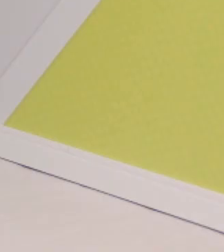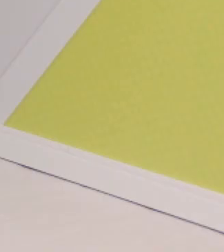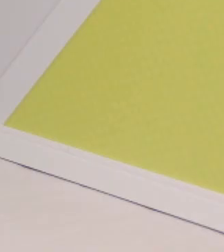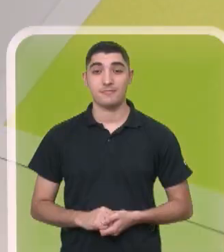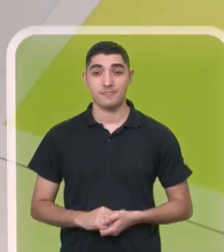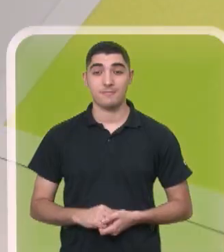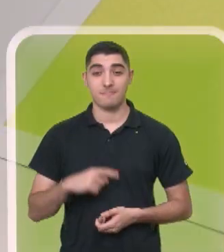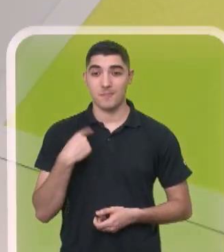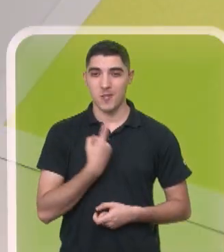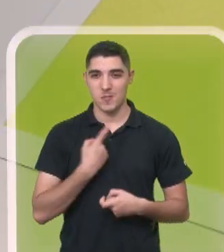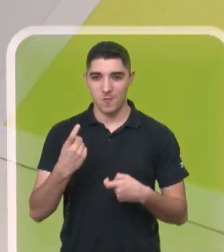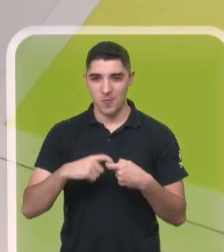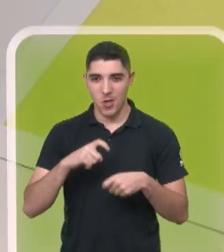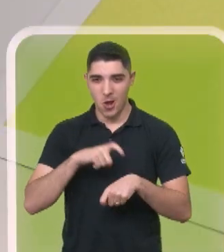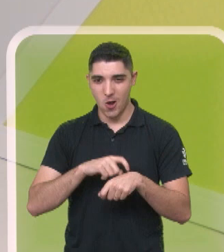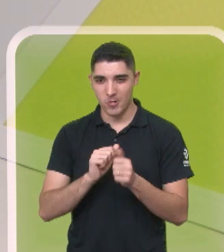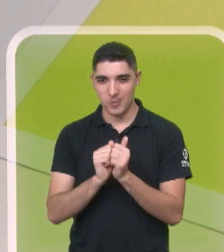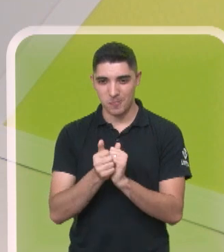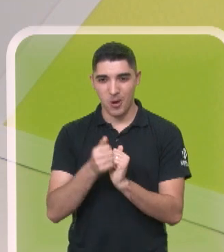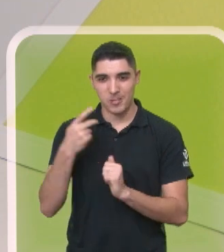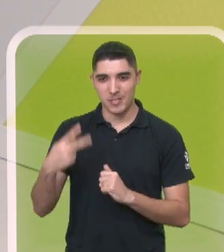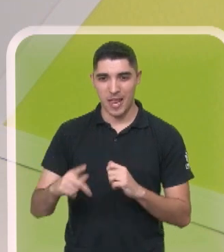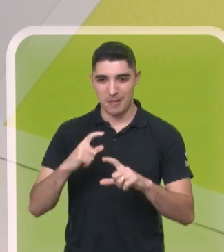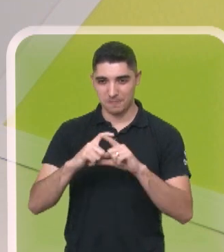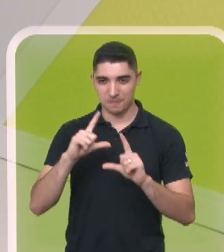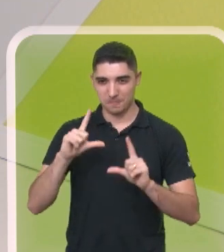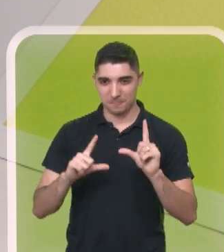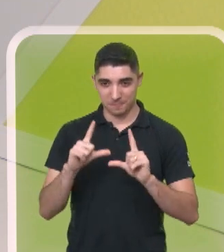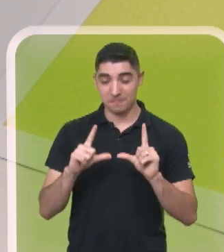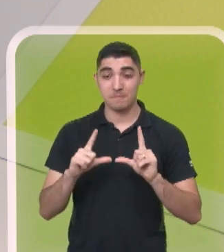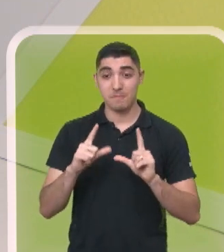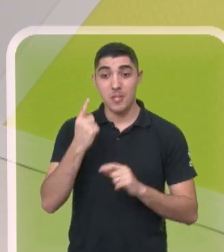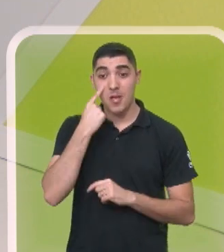Muito bem, estamos de volta com a Hora do Esporte aqui na tela da TV Câmara de São José